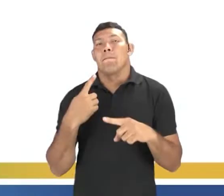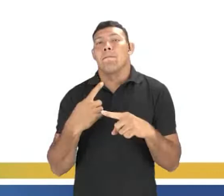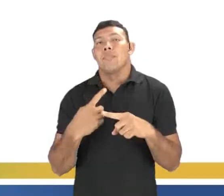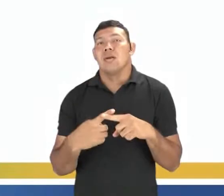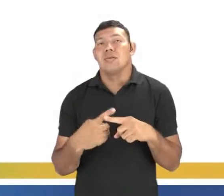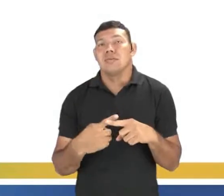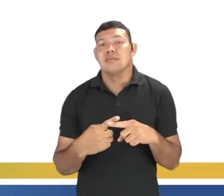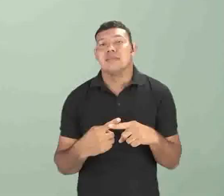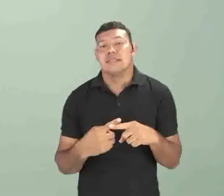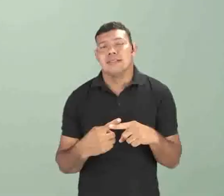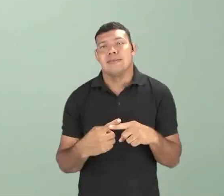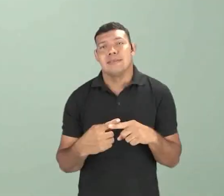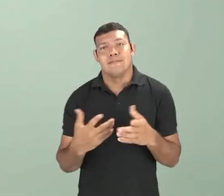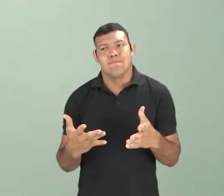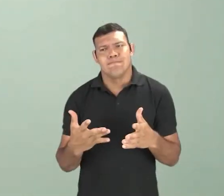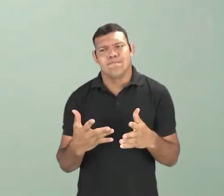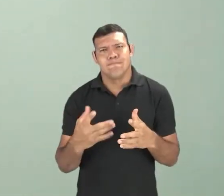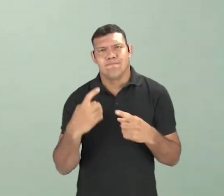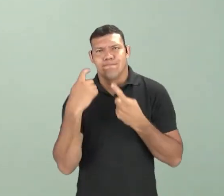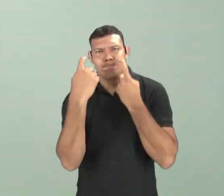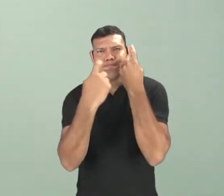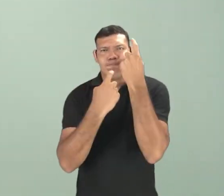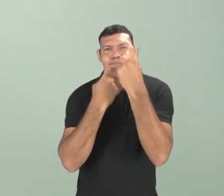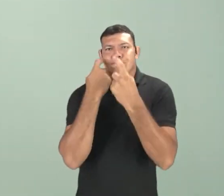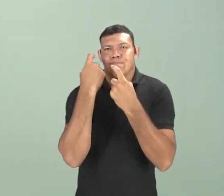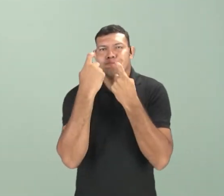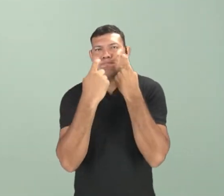urbanas. Então, gente, a preocupação hoje